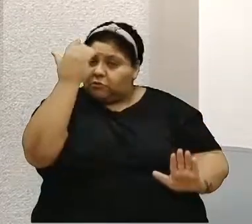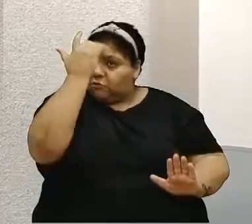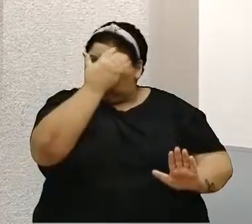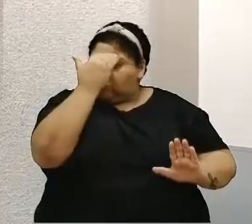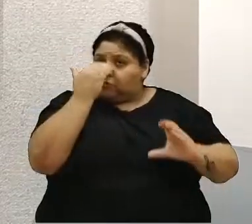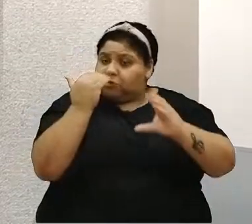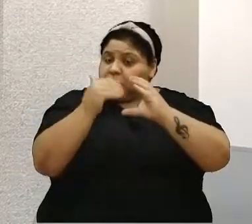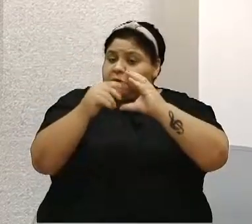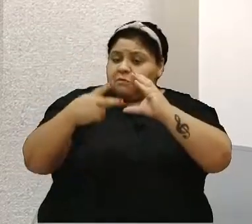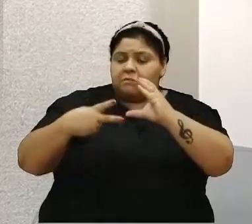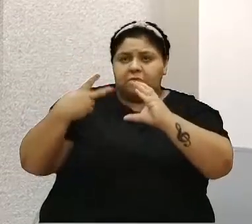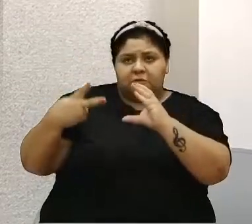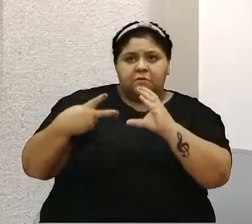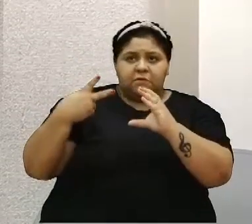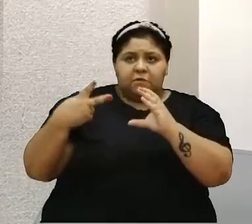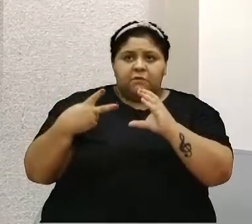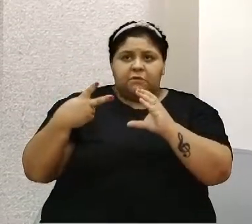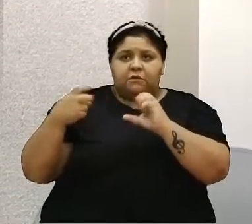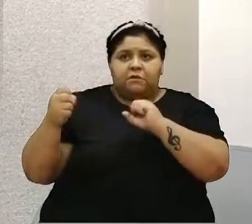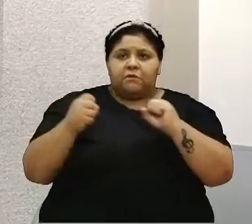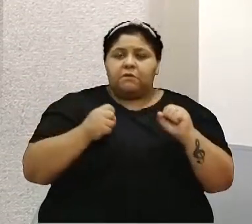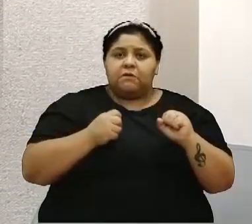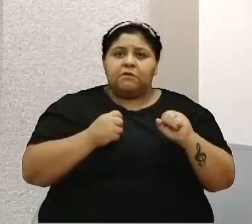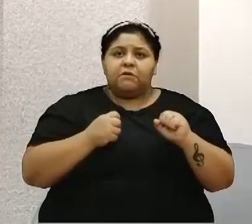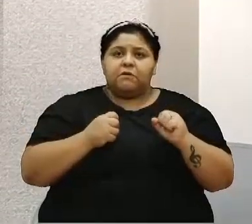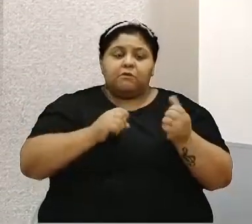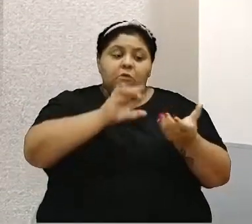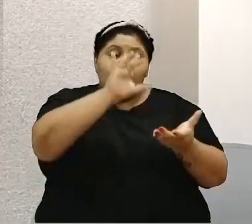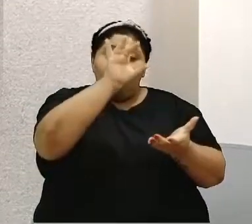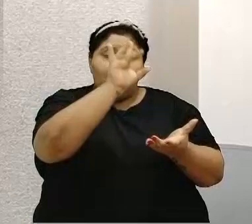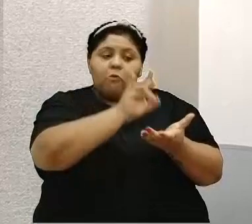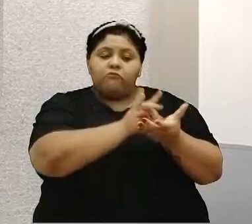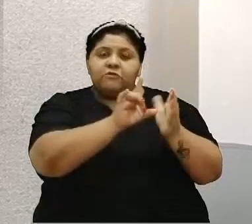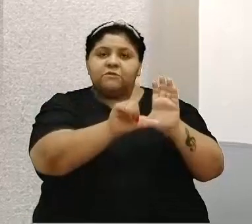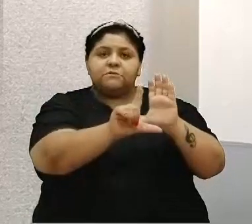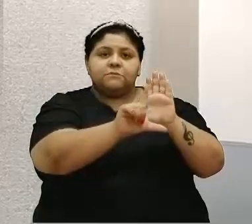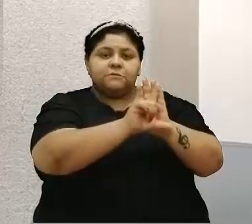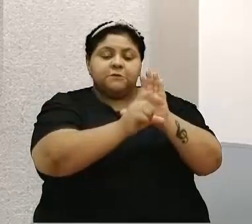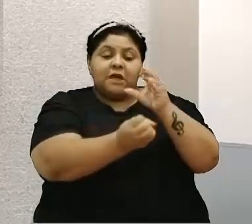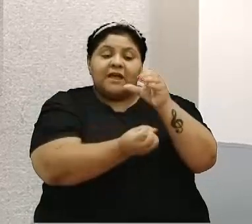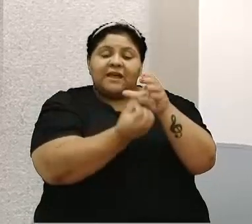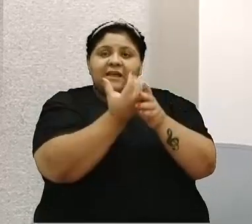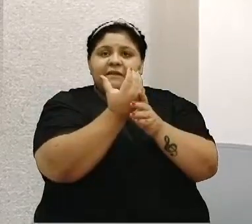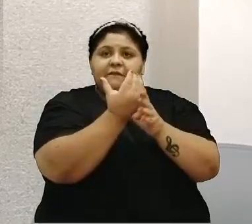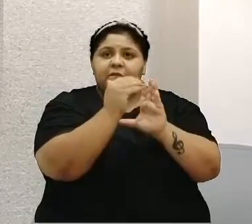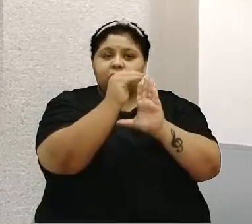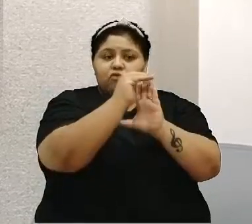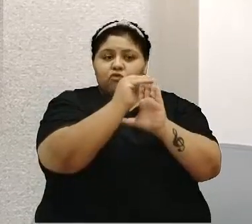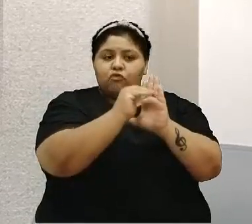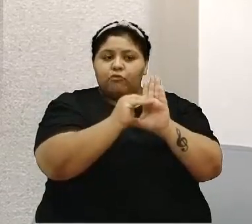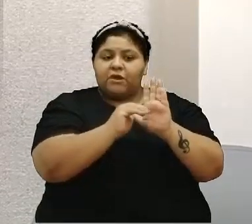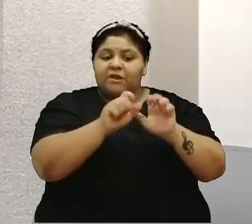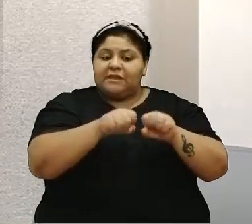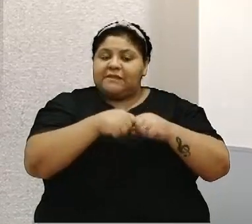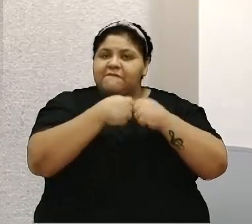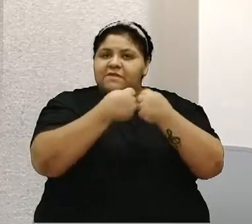encaminhando à Câmara é exatamente para poder legitimar e implementar o programa que defendeu.